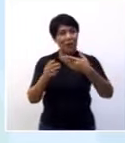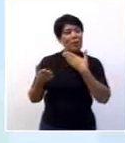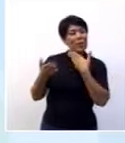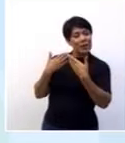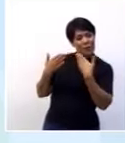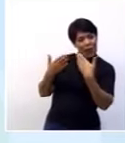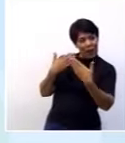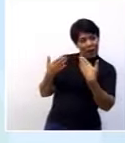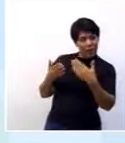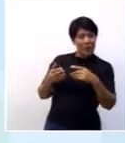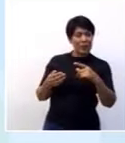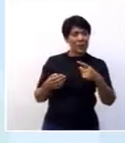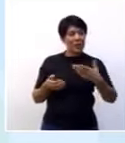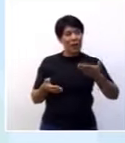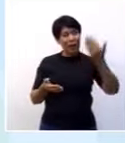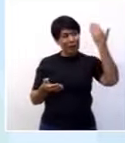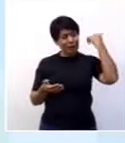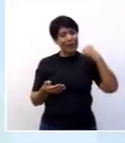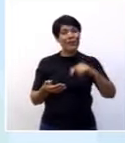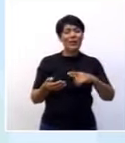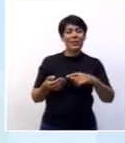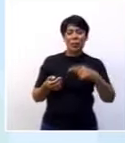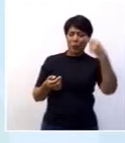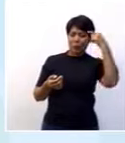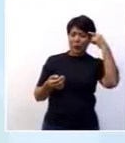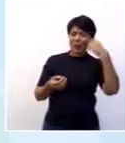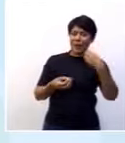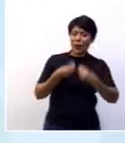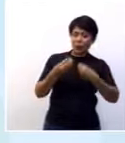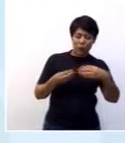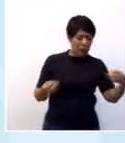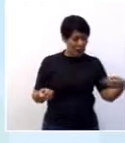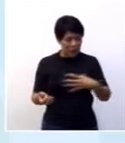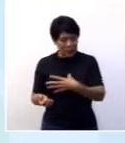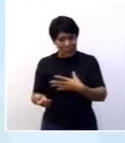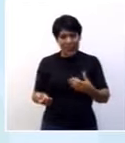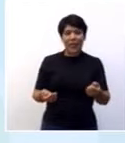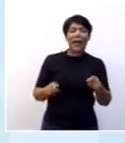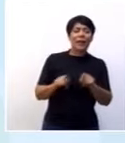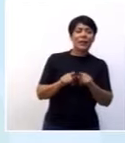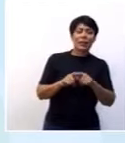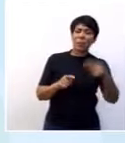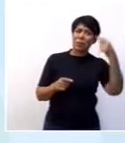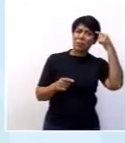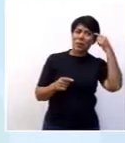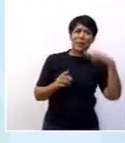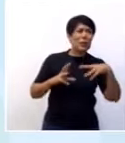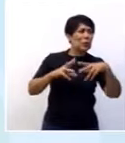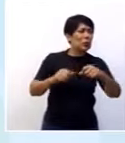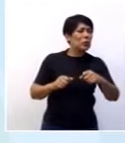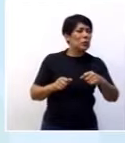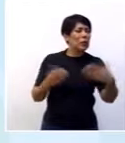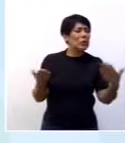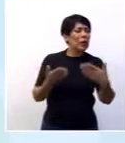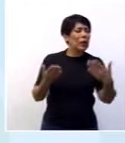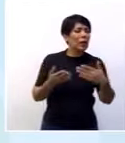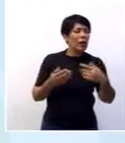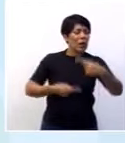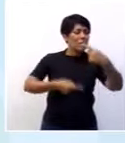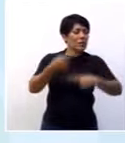na questão, vamos pensar a respeito da modernidade, vamos pensar a respeito de tudo que está sendo